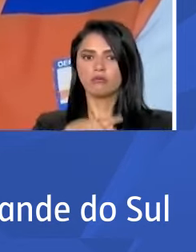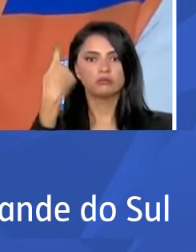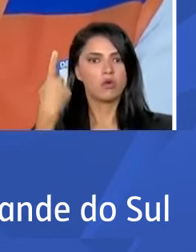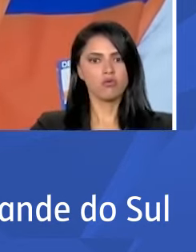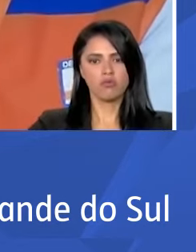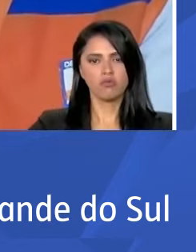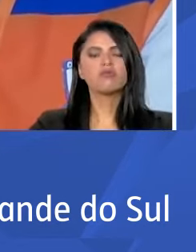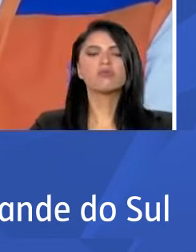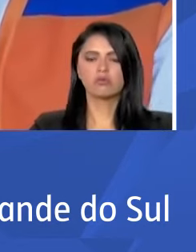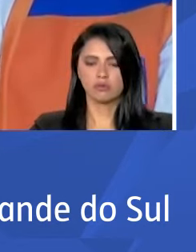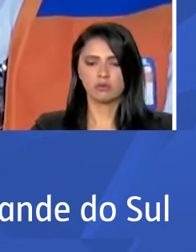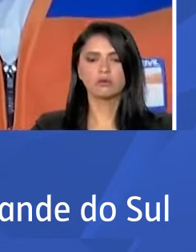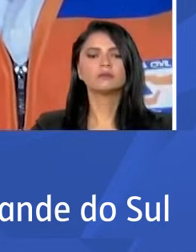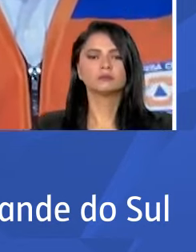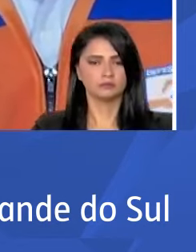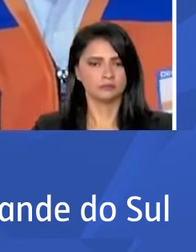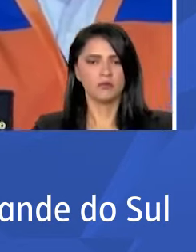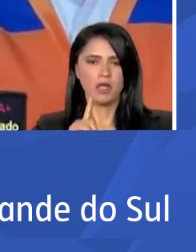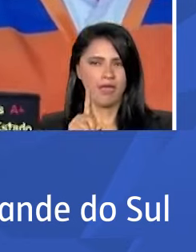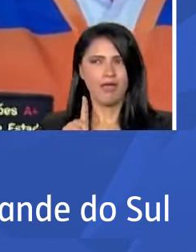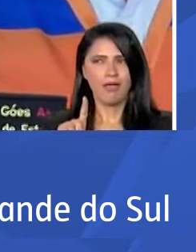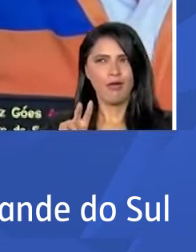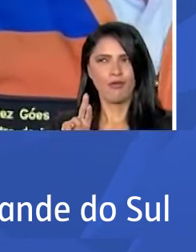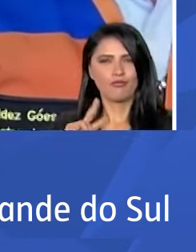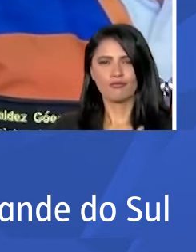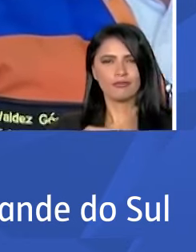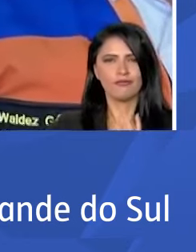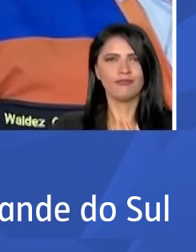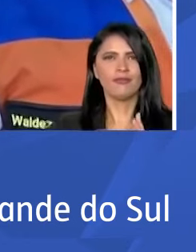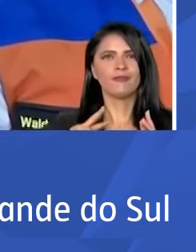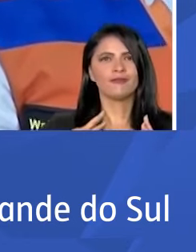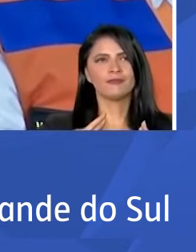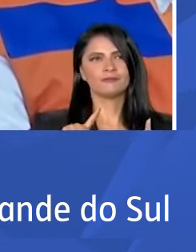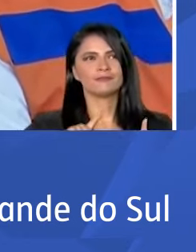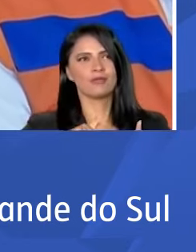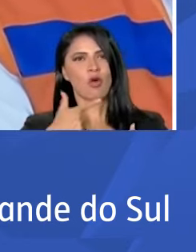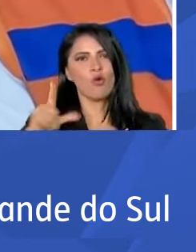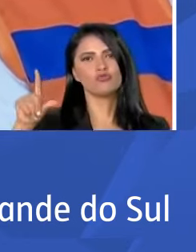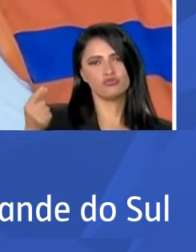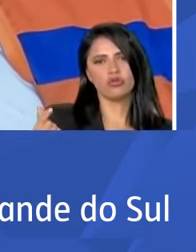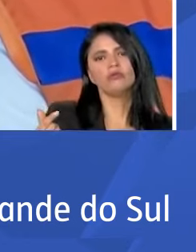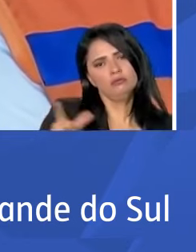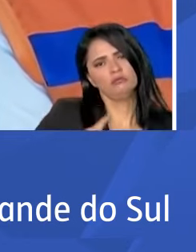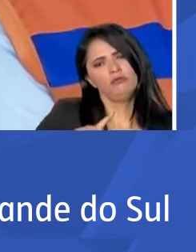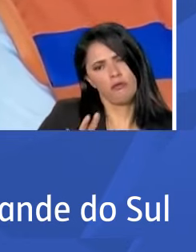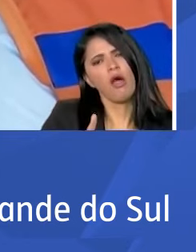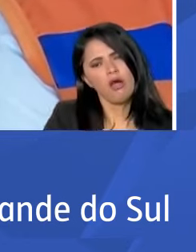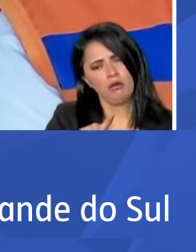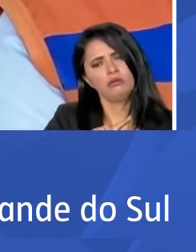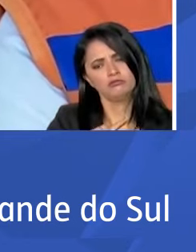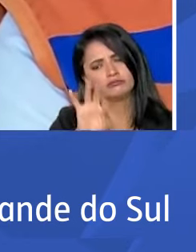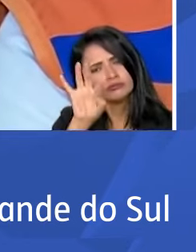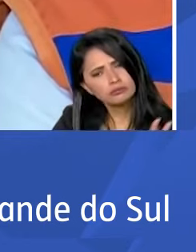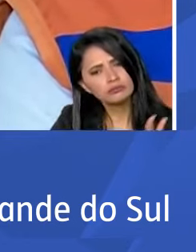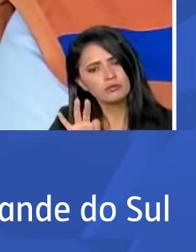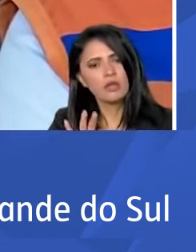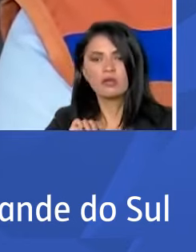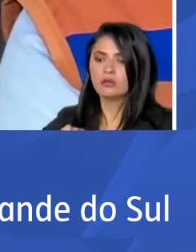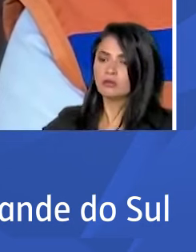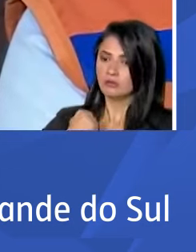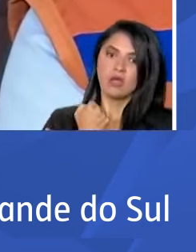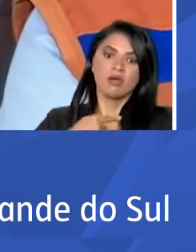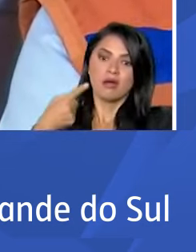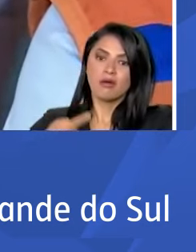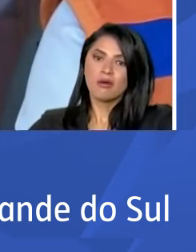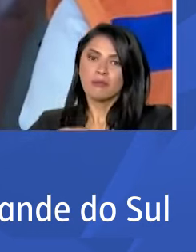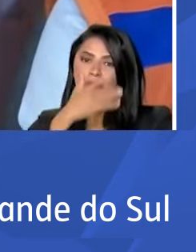imediata. Quer dizer, isso não quer dizer que não terão outros valores a partir dos planos. Isso é para garantir, porque nós precisamos que a